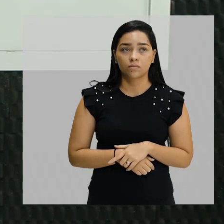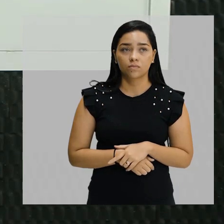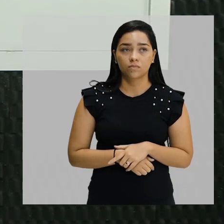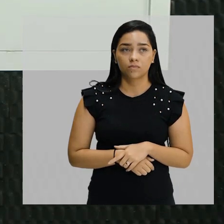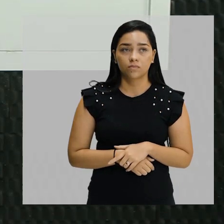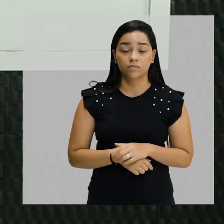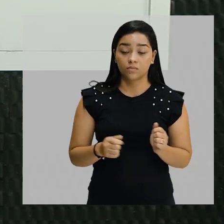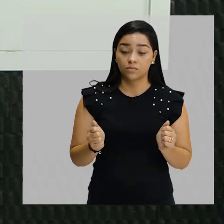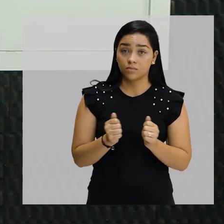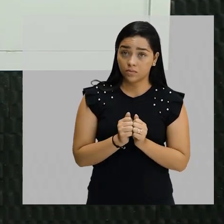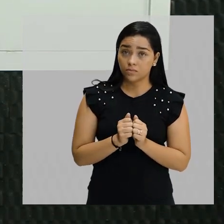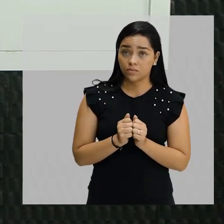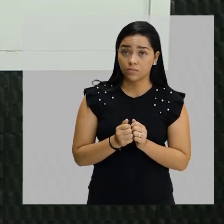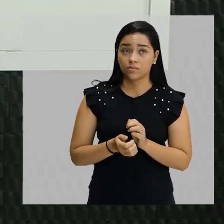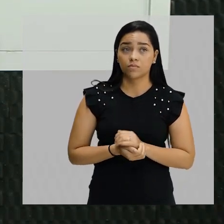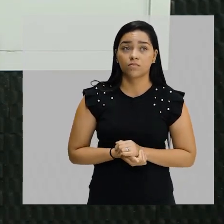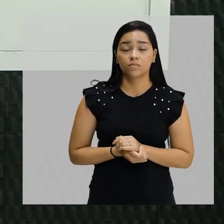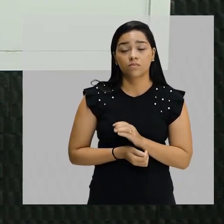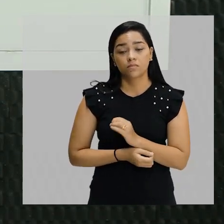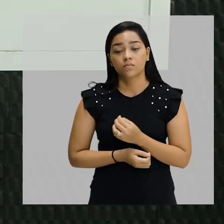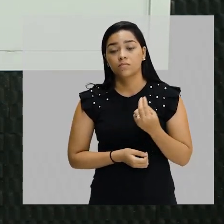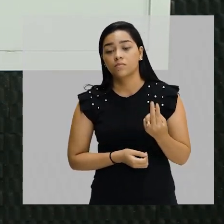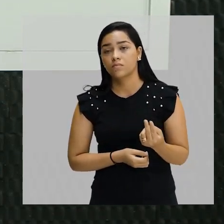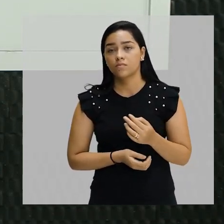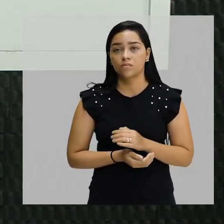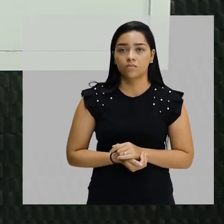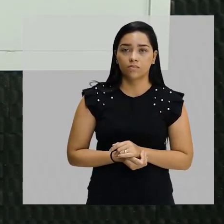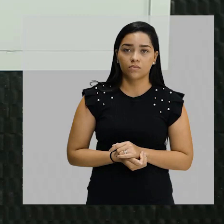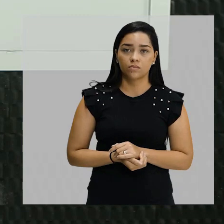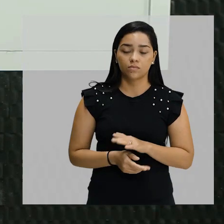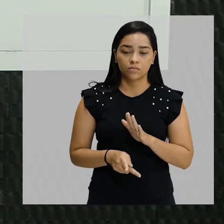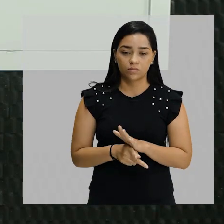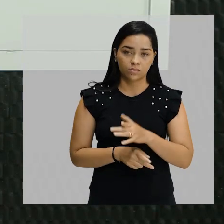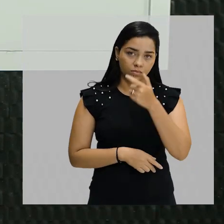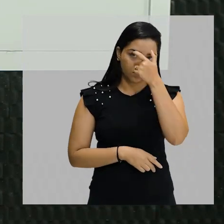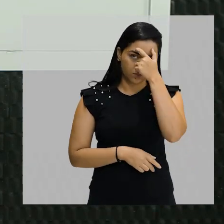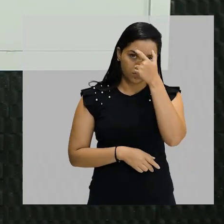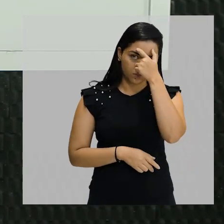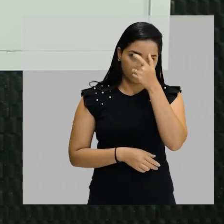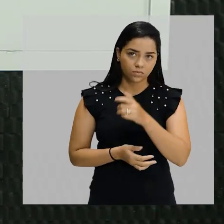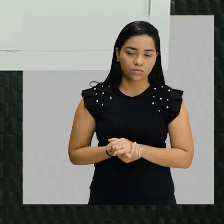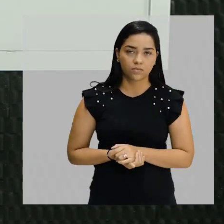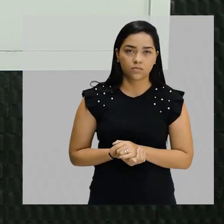conosco ou na consciência